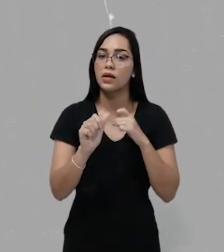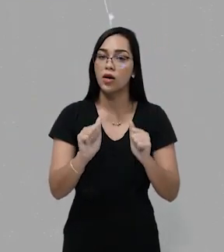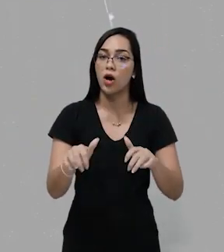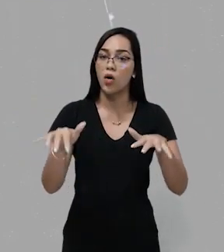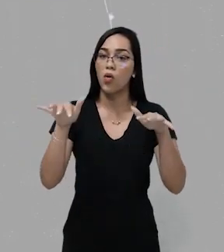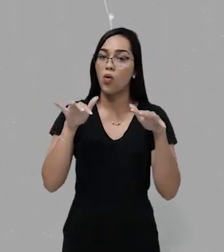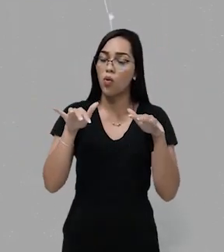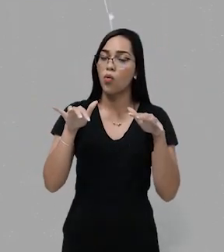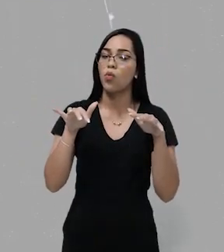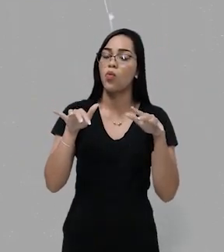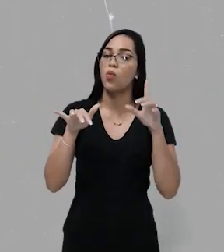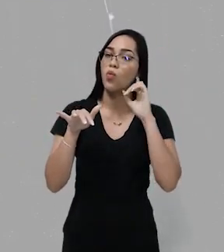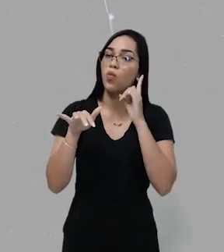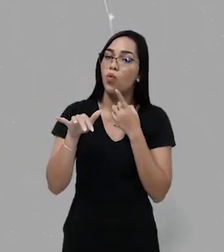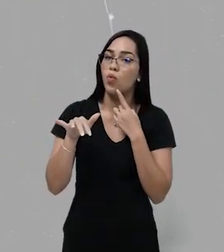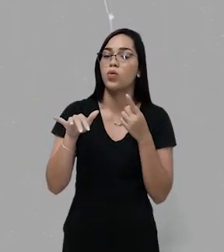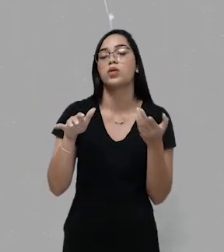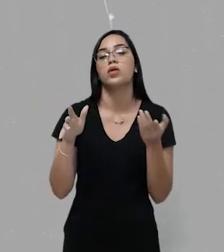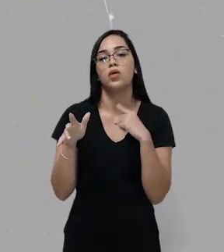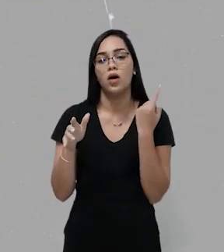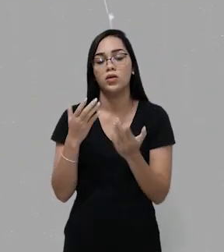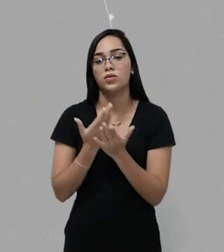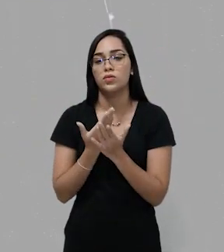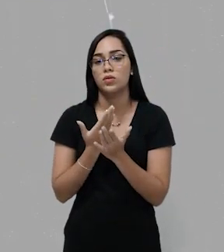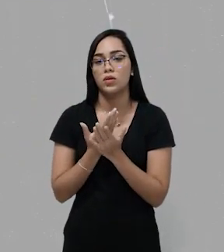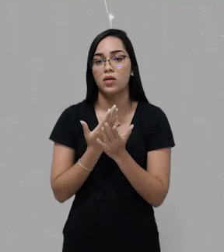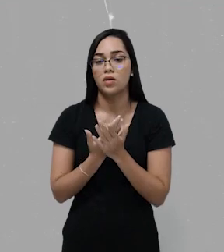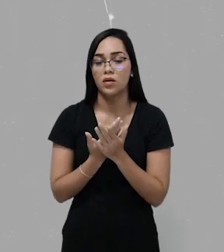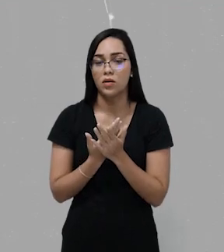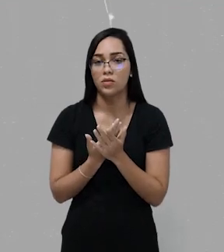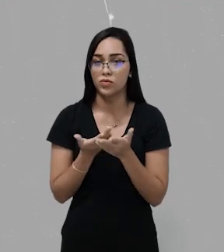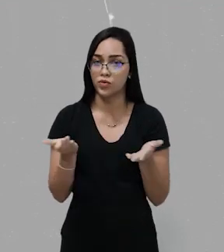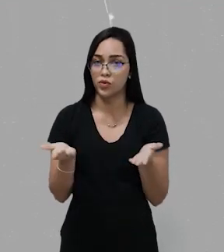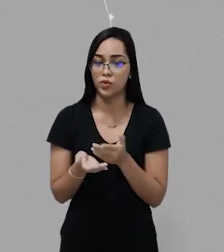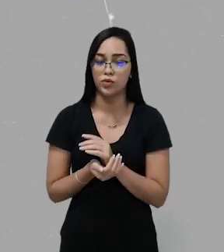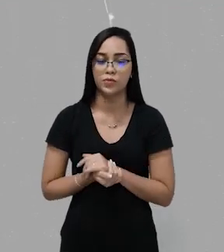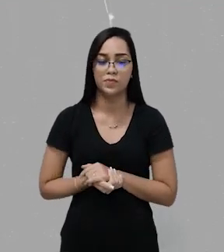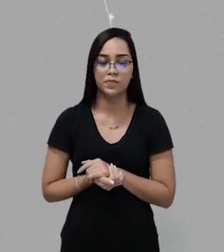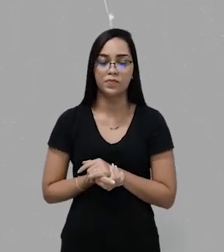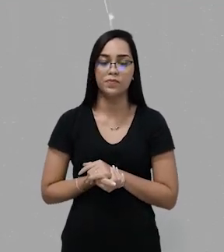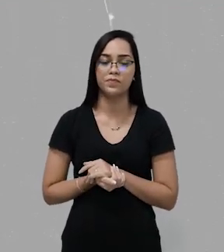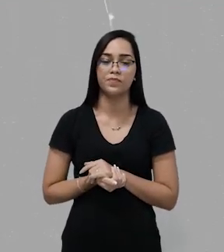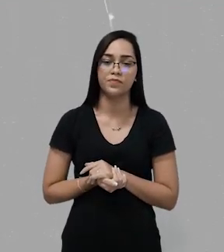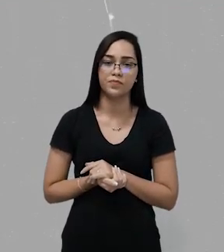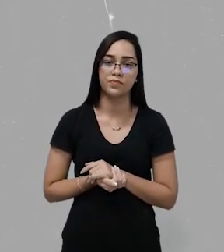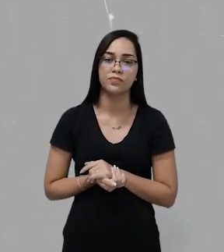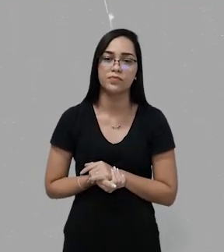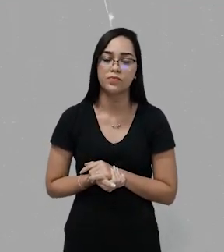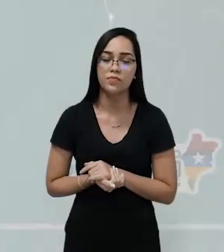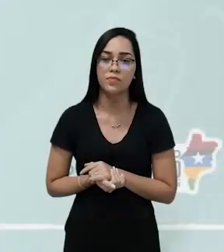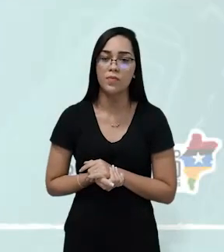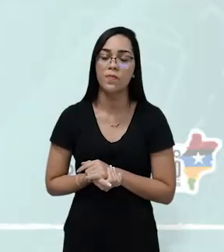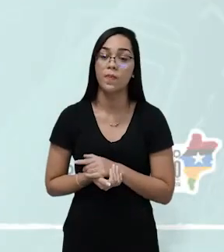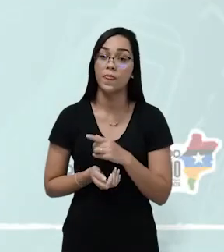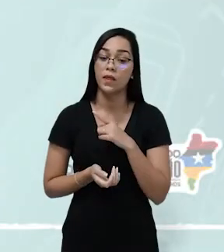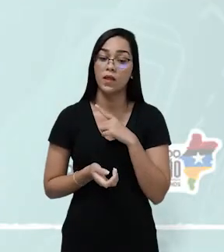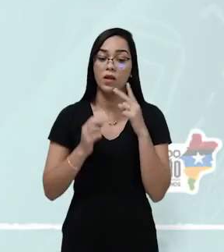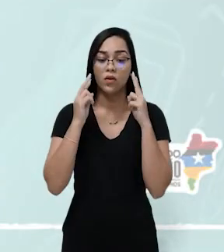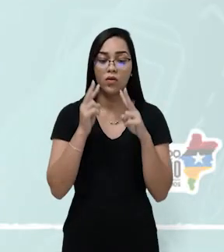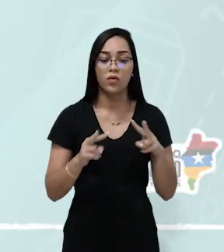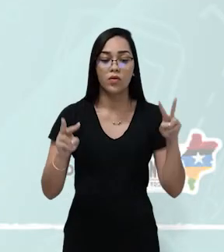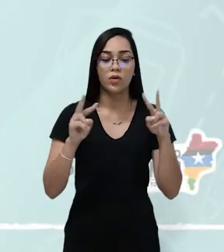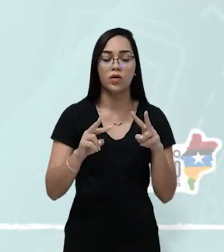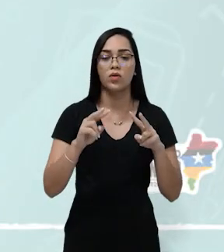público. Então, tudo isso aqui nós estudamos na nossa aula de hoje. Olha aqui, eu trouxe para vocês. Vejam só,